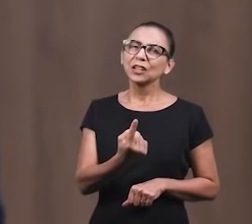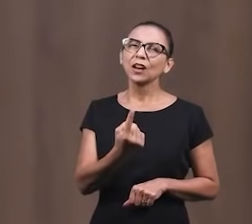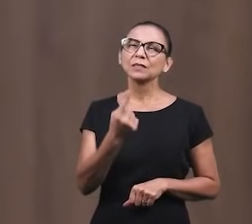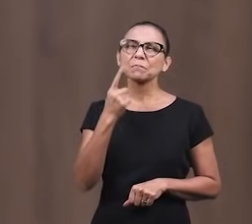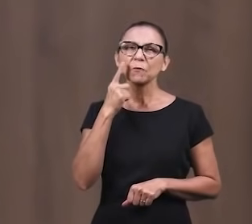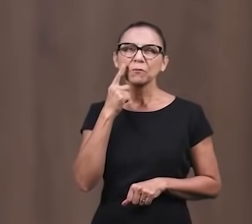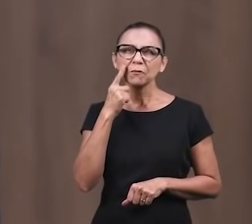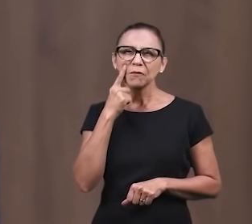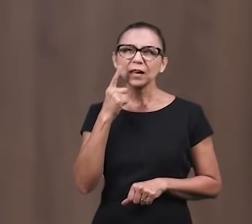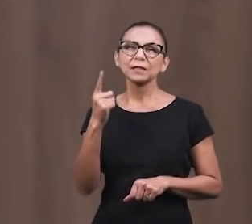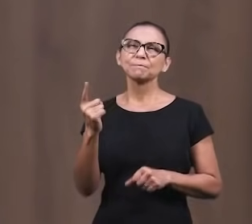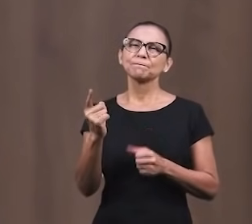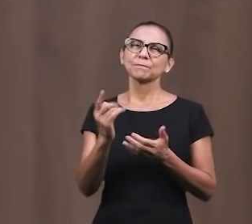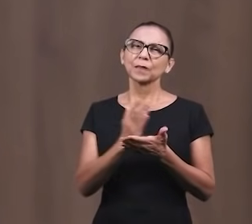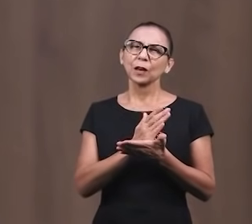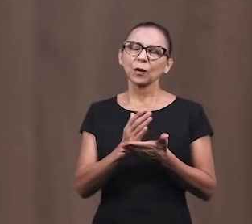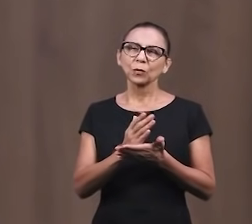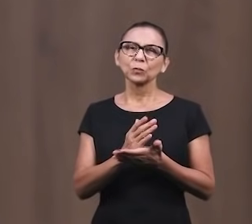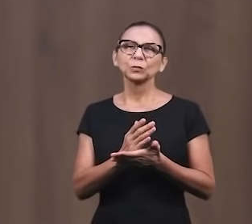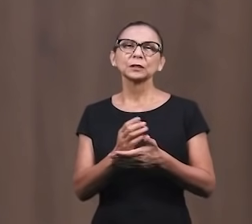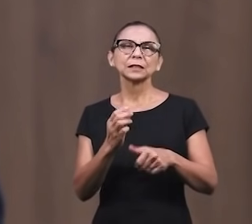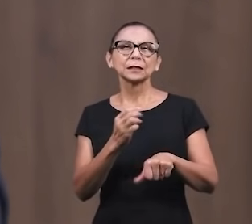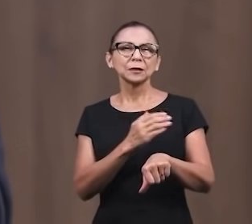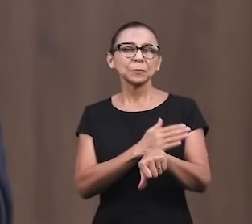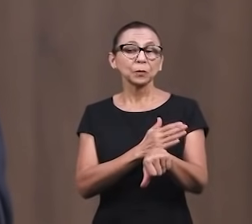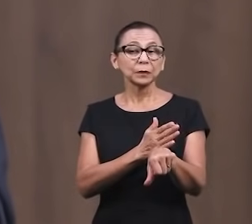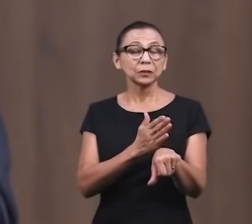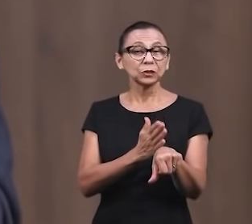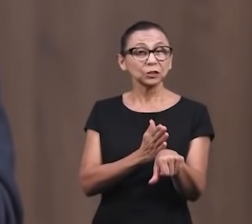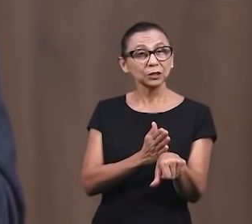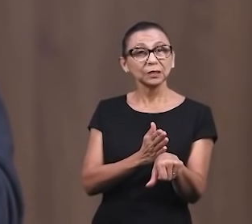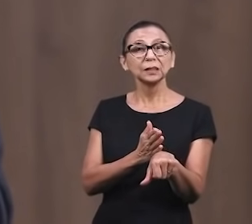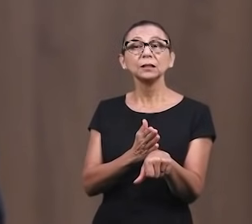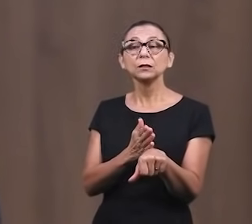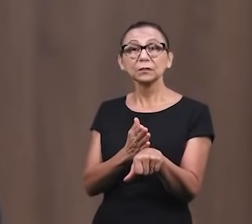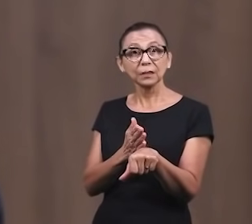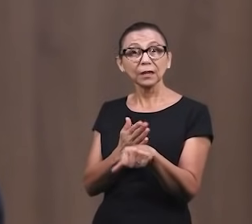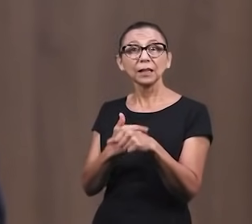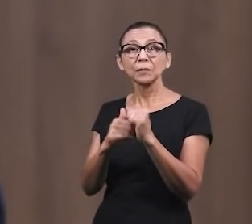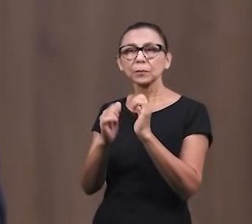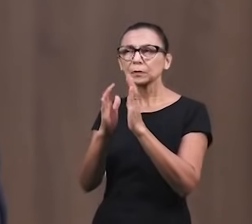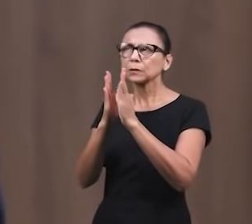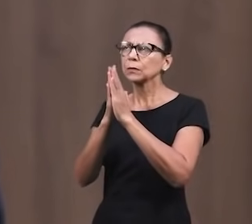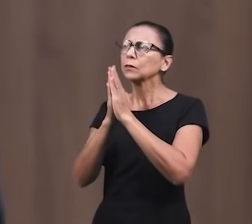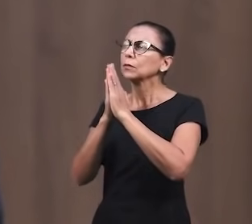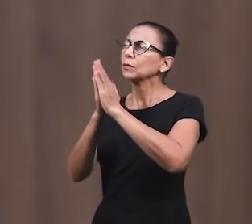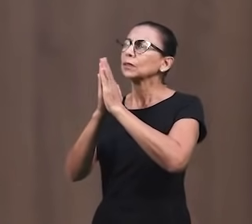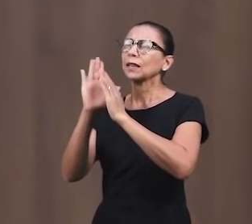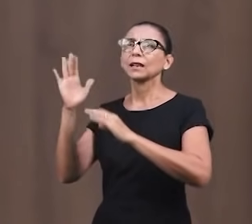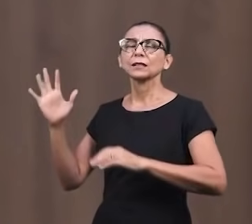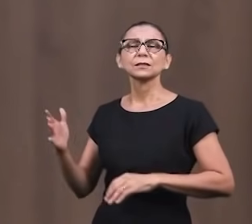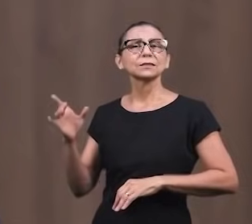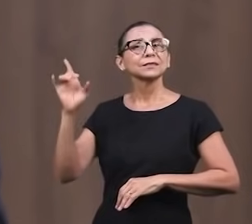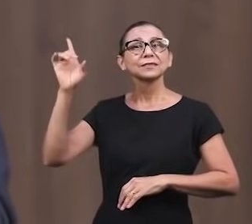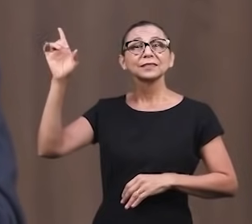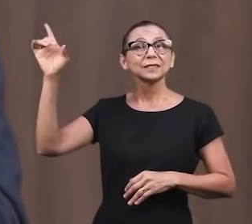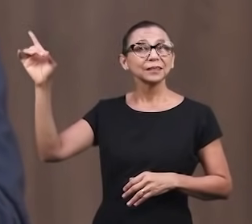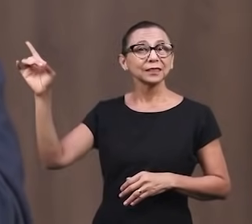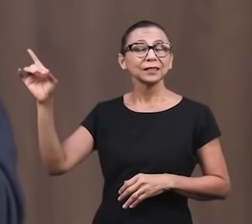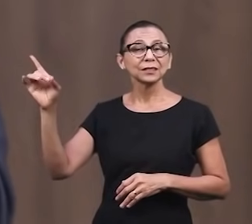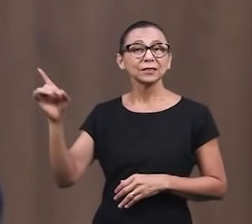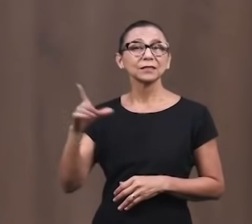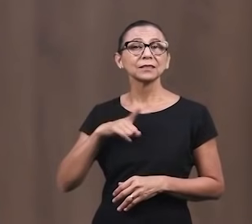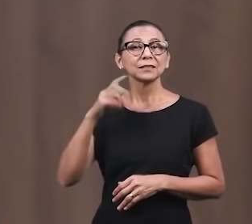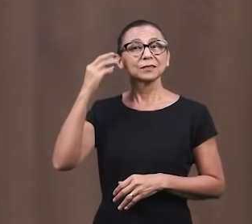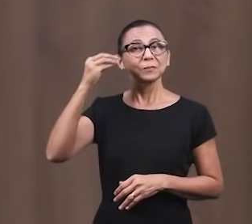alguns minutos do nosso dia para dedicá-los ao Senhor, para adorar a Deus, para ter